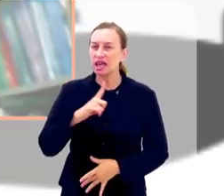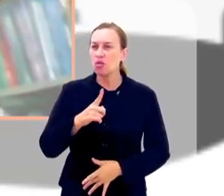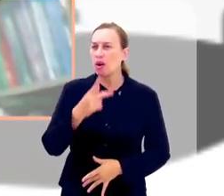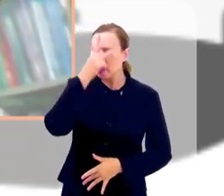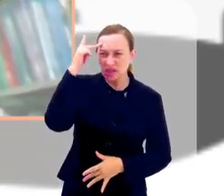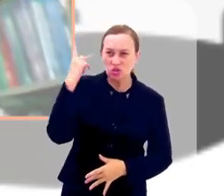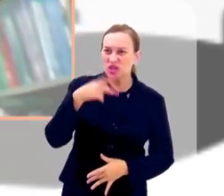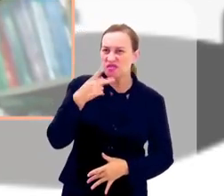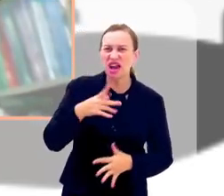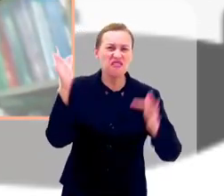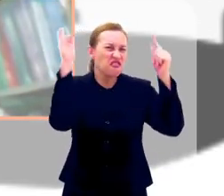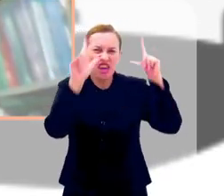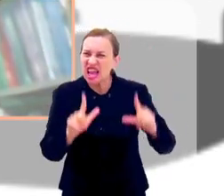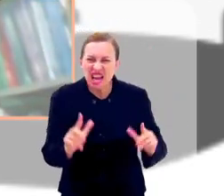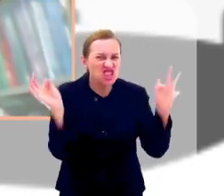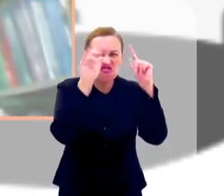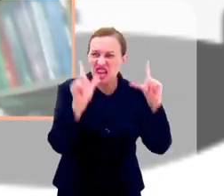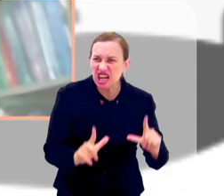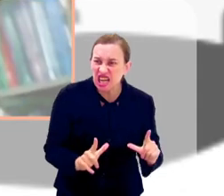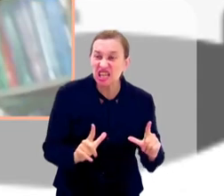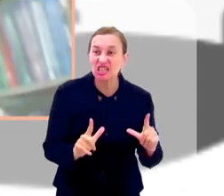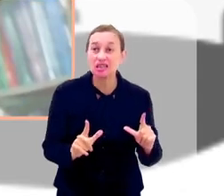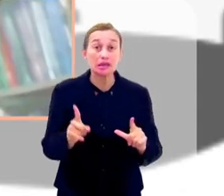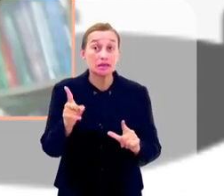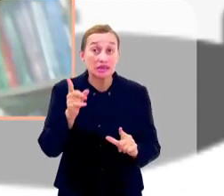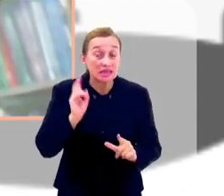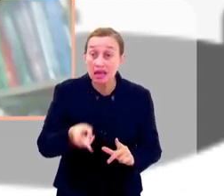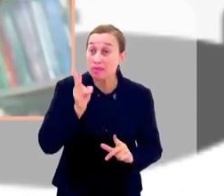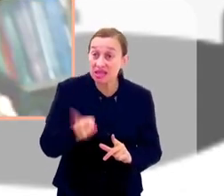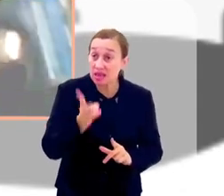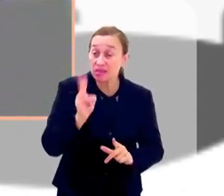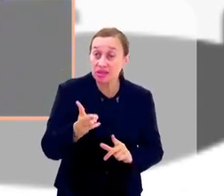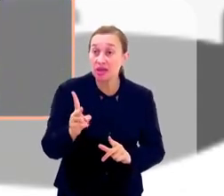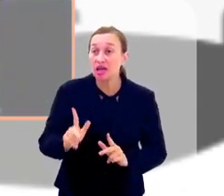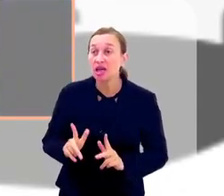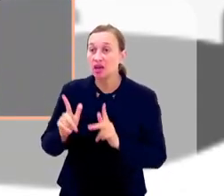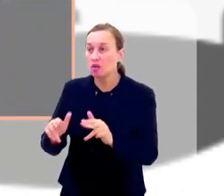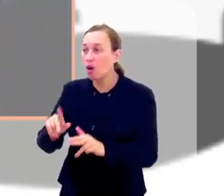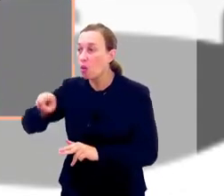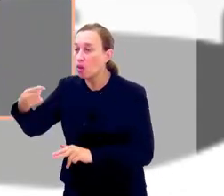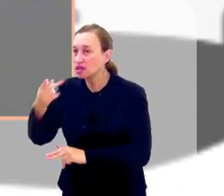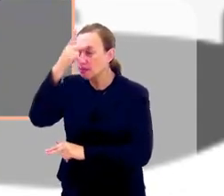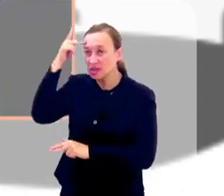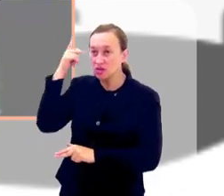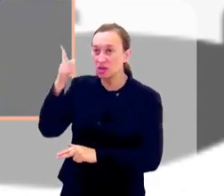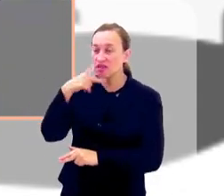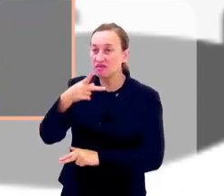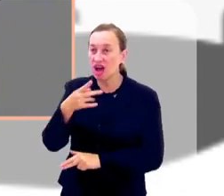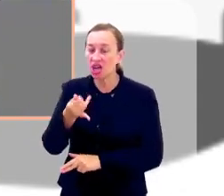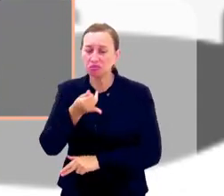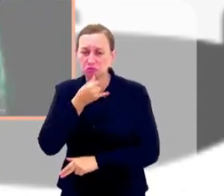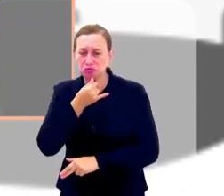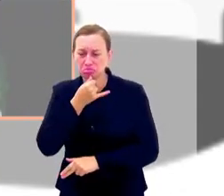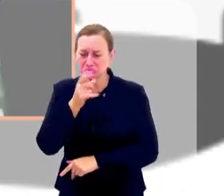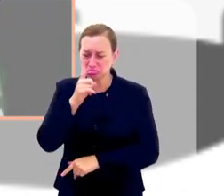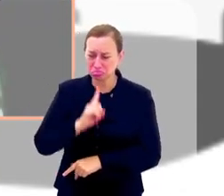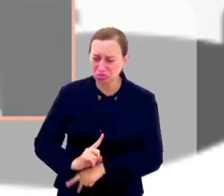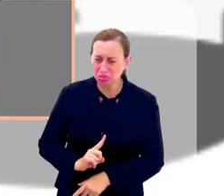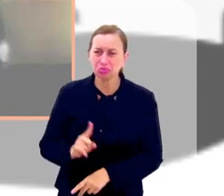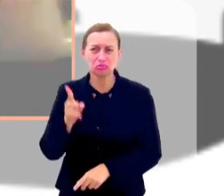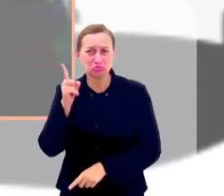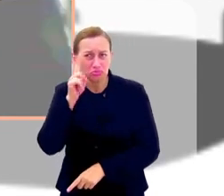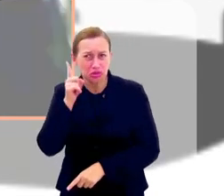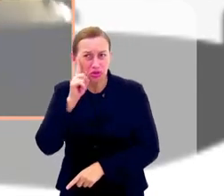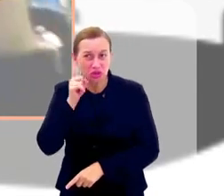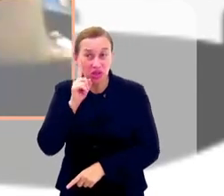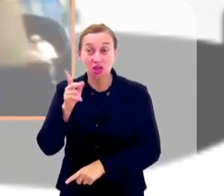pessoa que se diz feliz e eufórica o tempo todo, da mesma forma que se eu tiver alguém que vive triste e depressivo o tempo